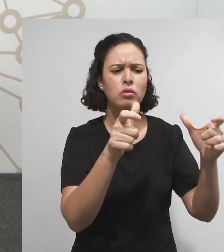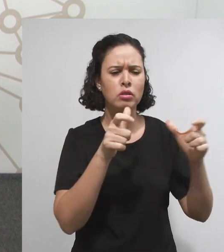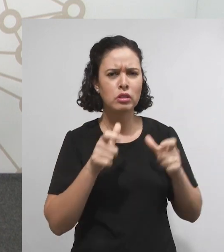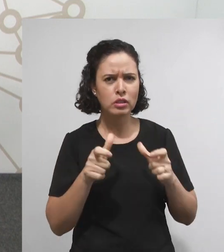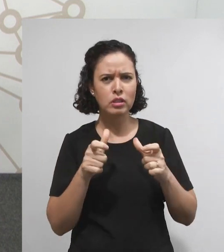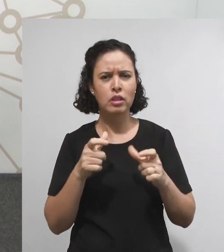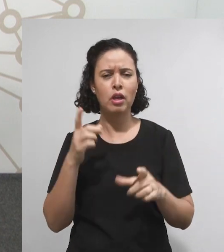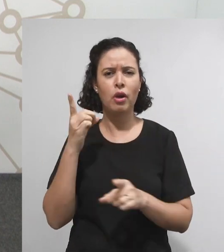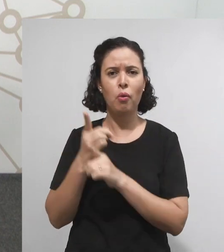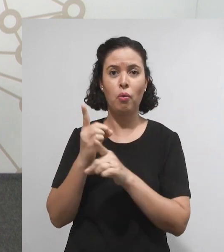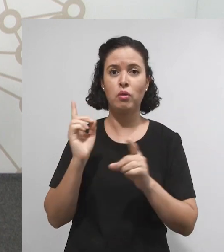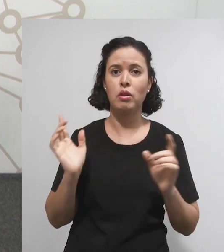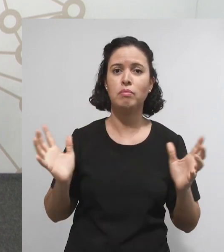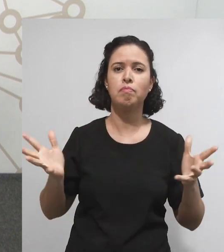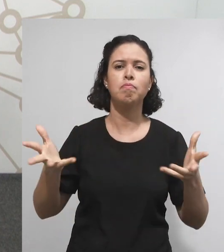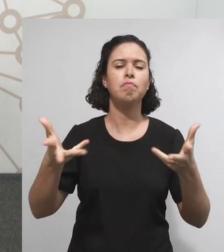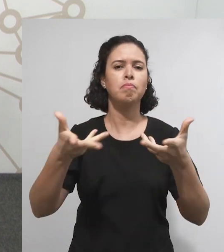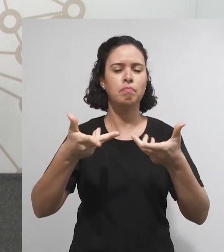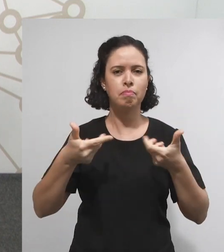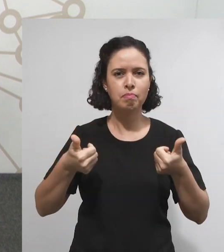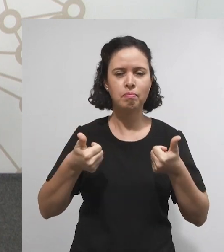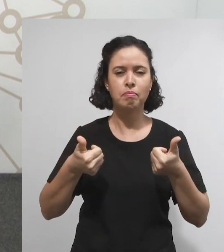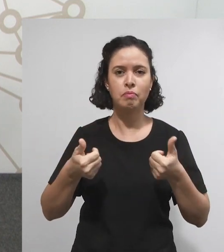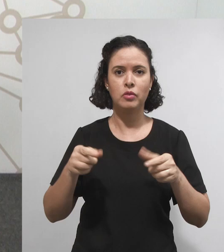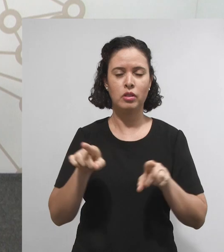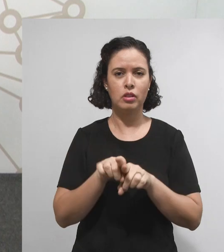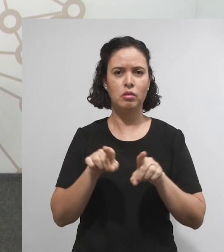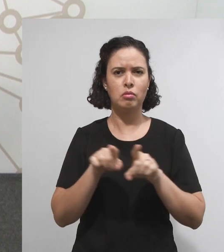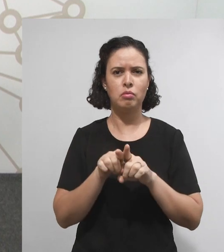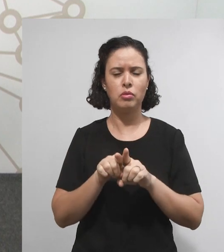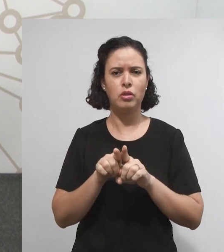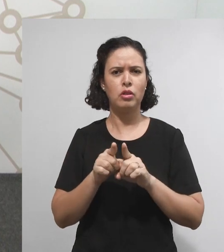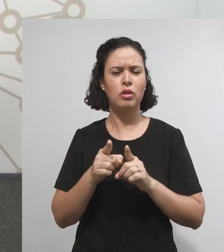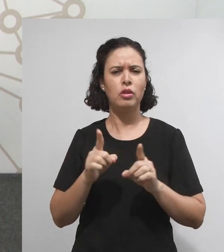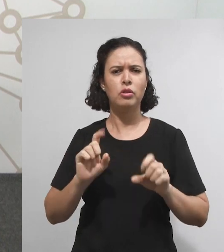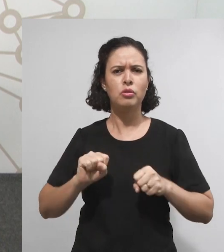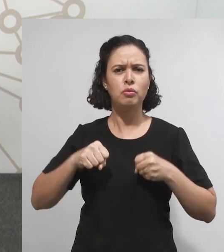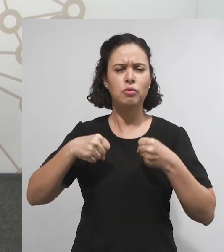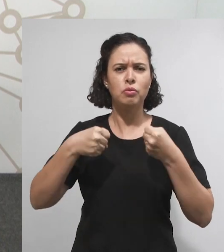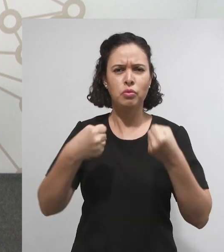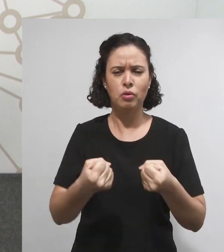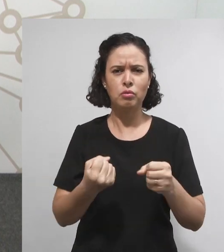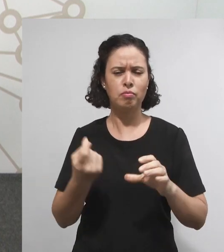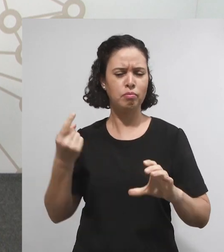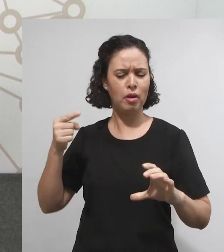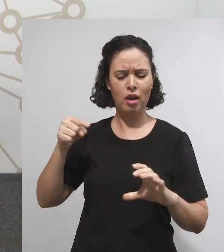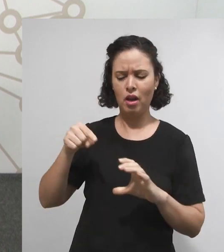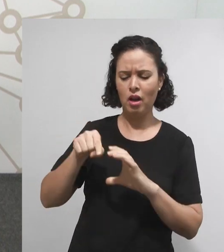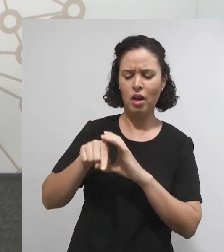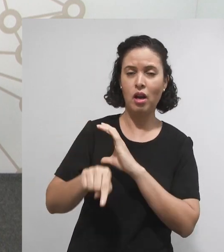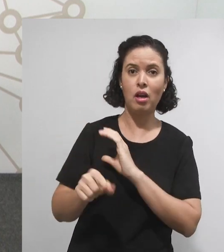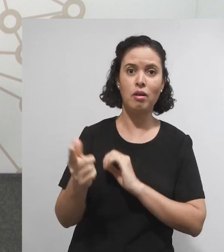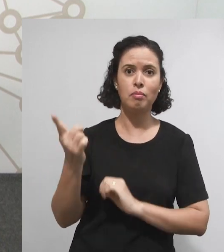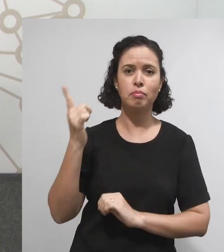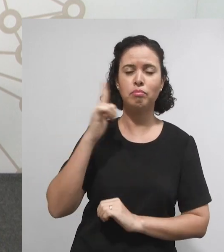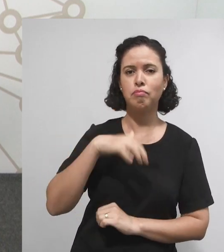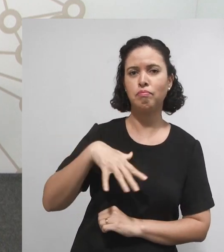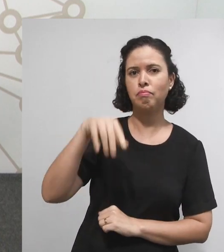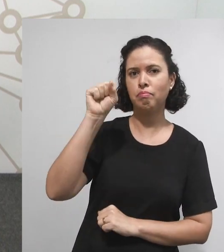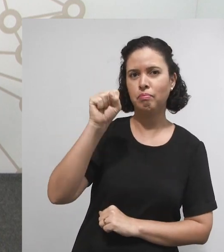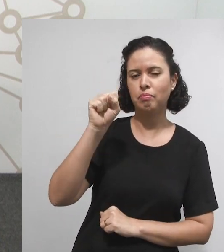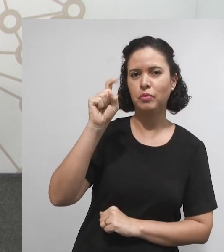aonde dirigirá as habilidades. Atira-se de fundo nos álibis com que se